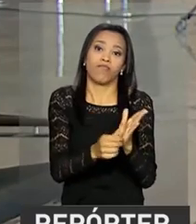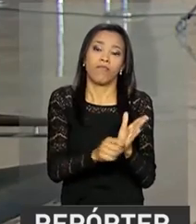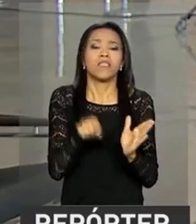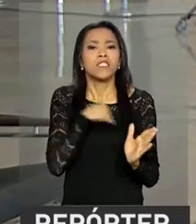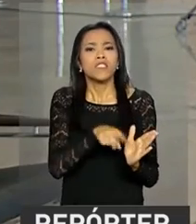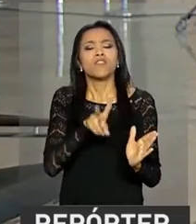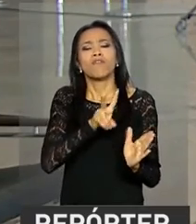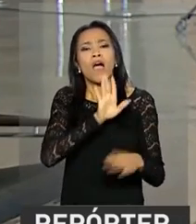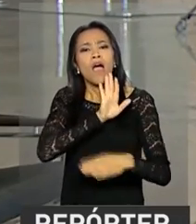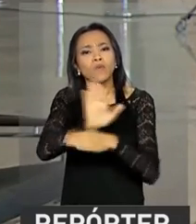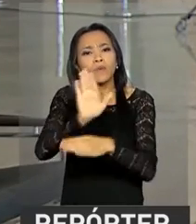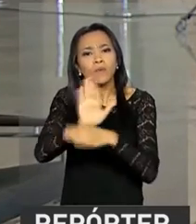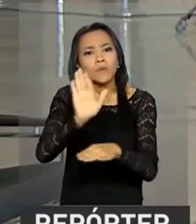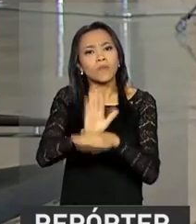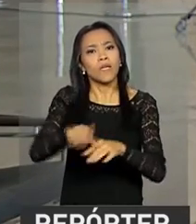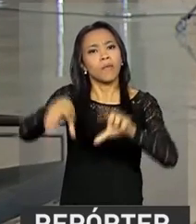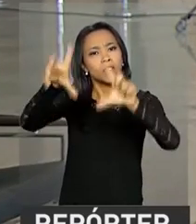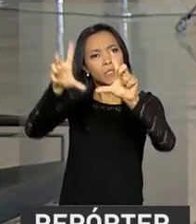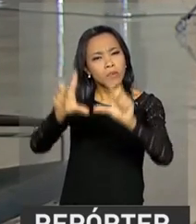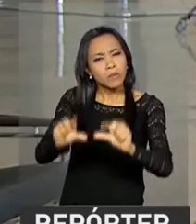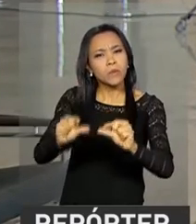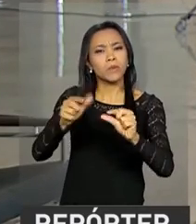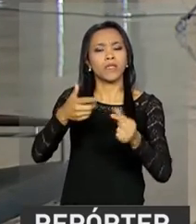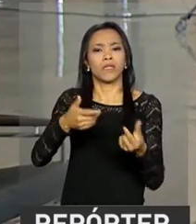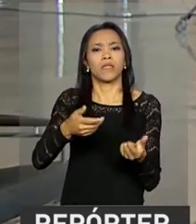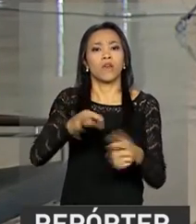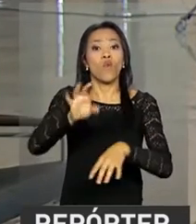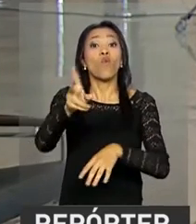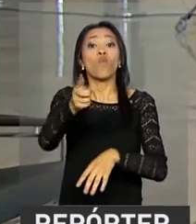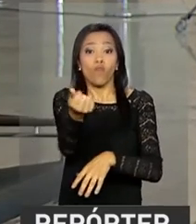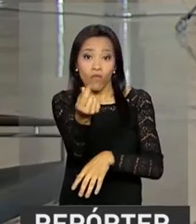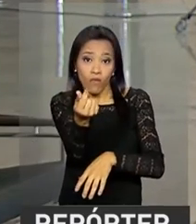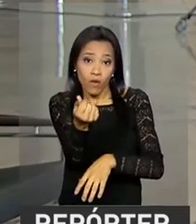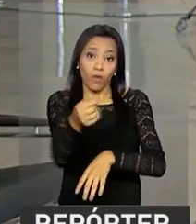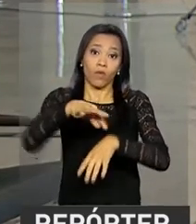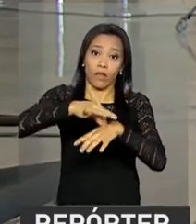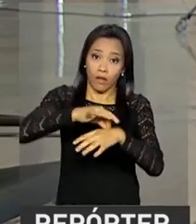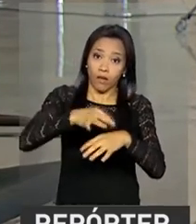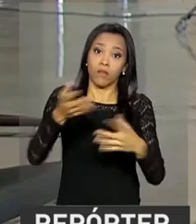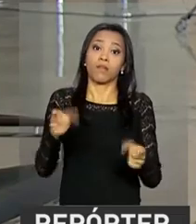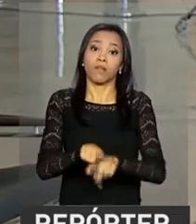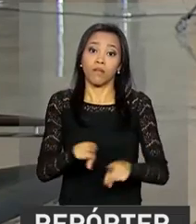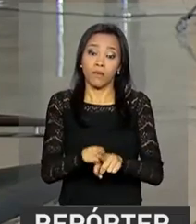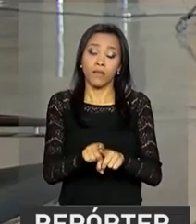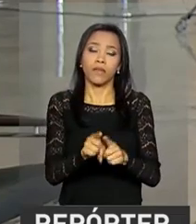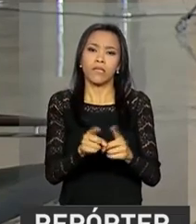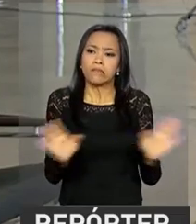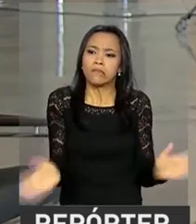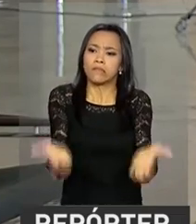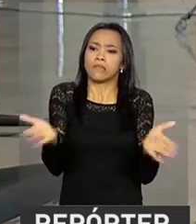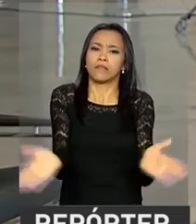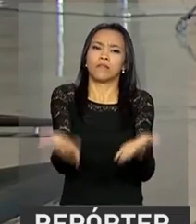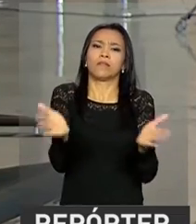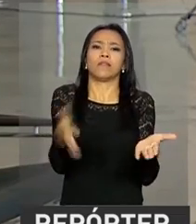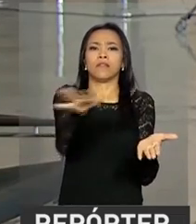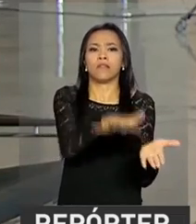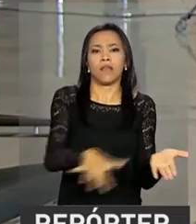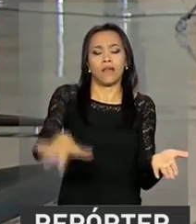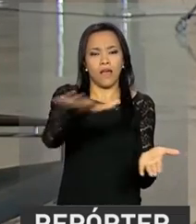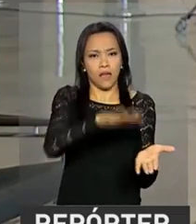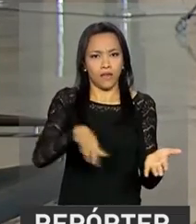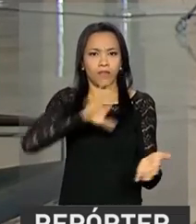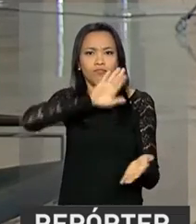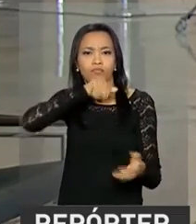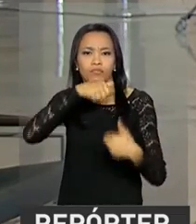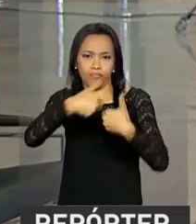uma melhorada aí nos preços das carnes e, é claro, reativar a cadeia produtiva de suínos e